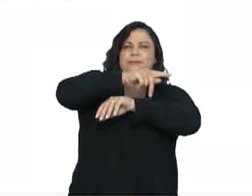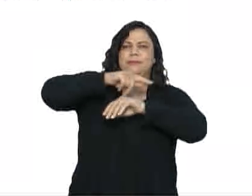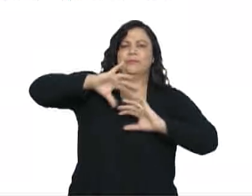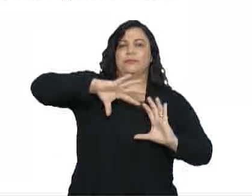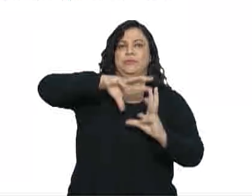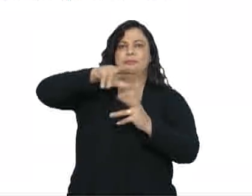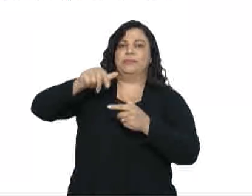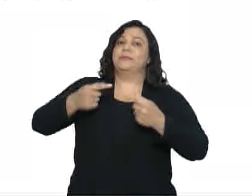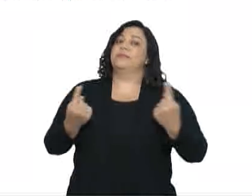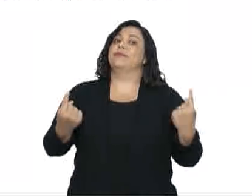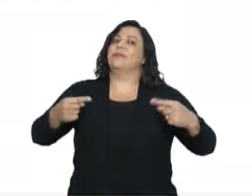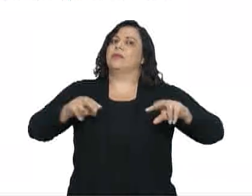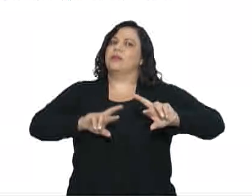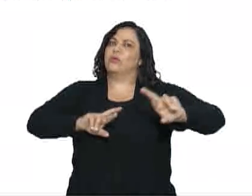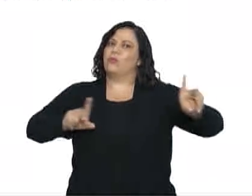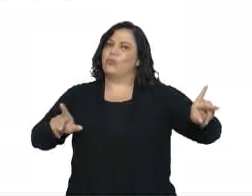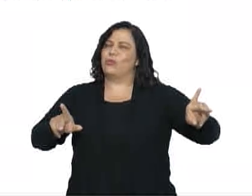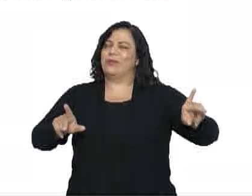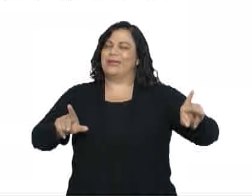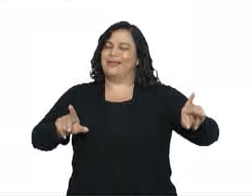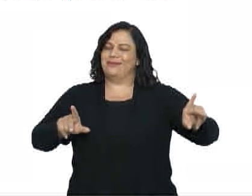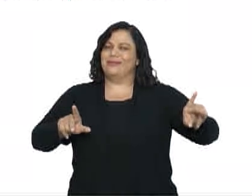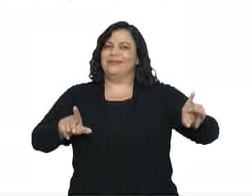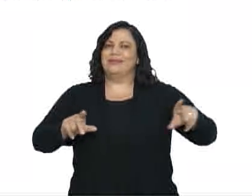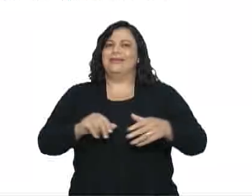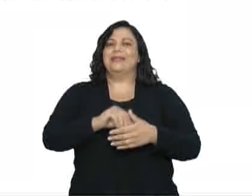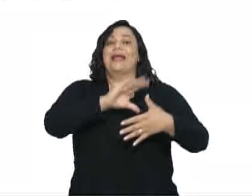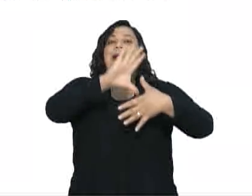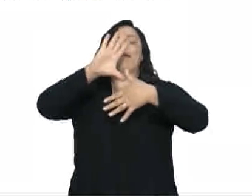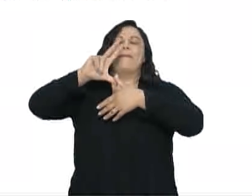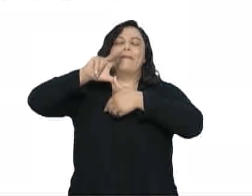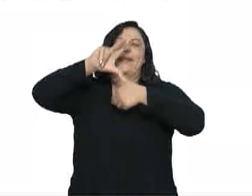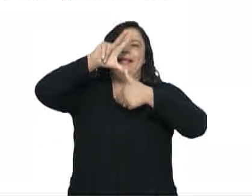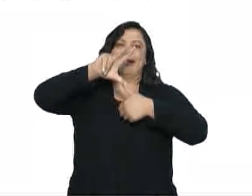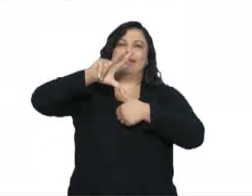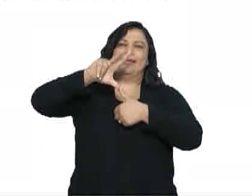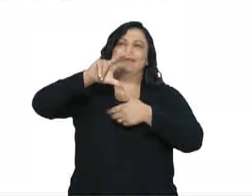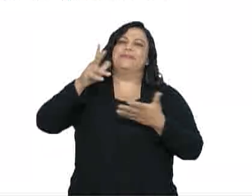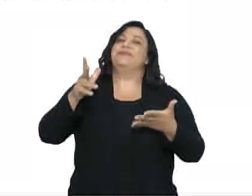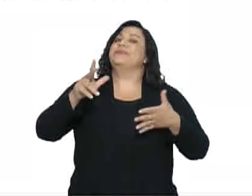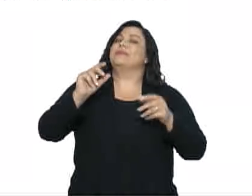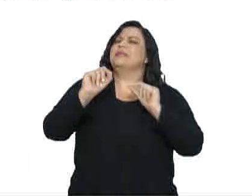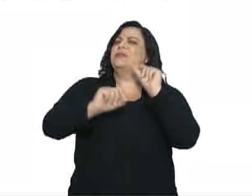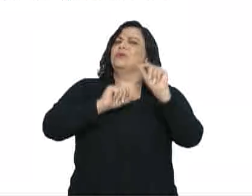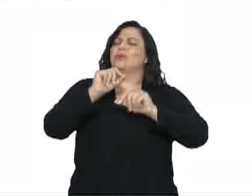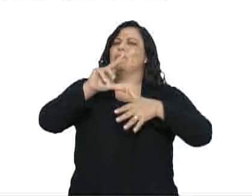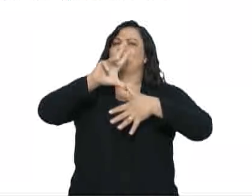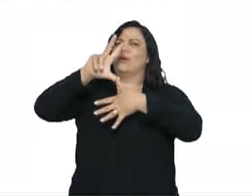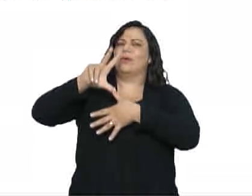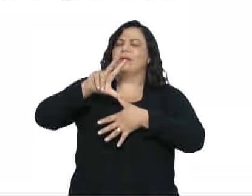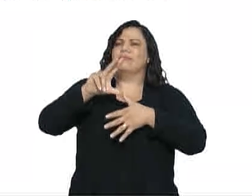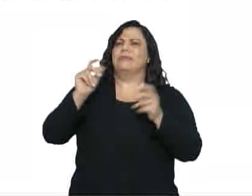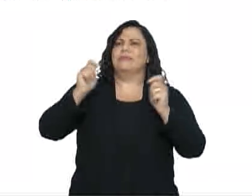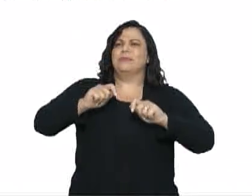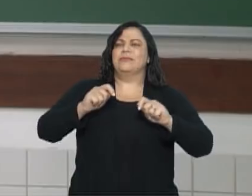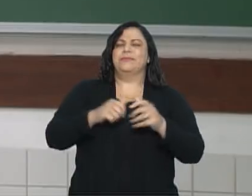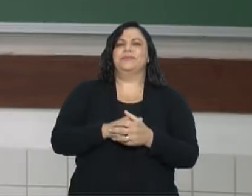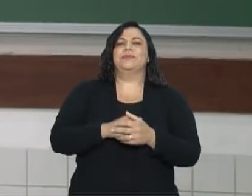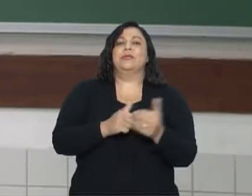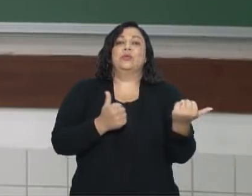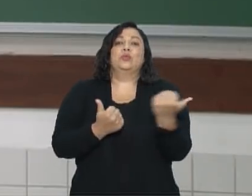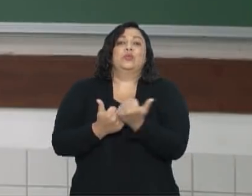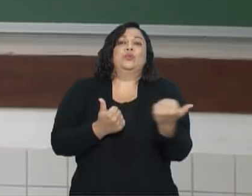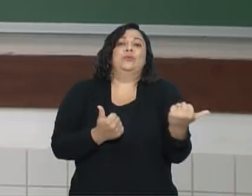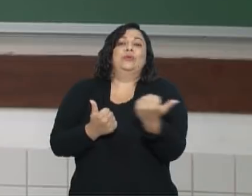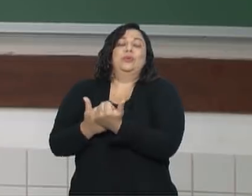América Latina, e automaticamente para o Brasil, que adotou uma estratégia de substituição de importações. Por